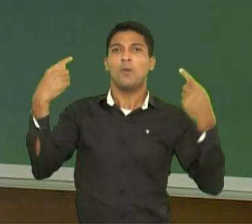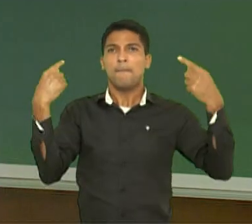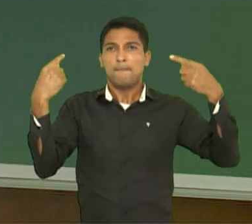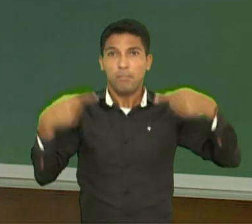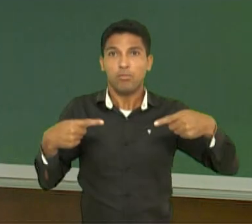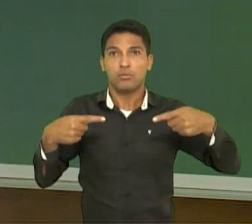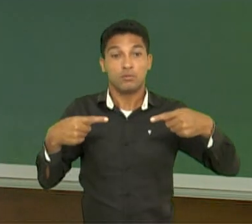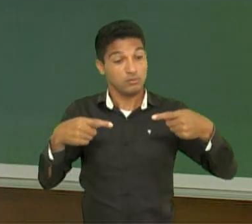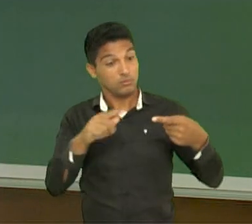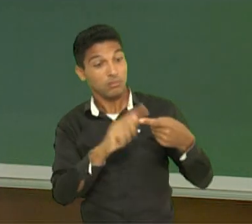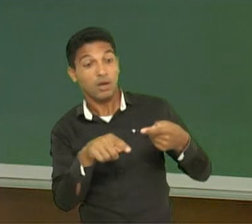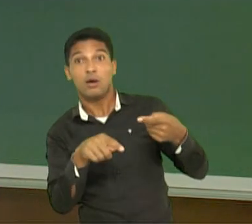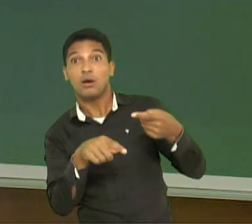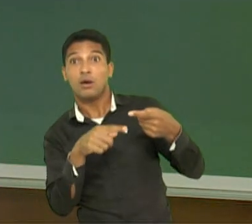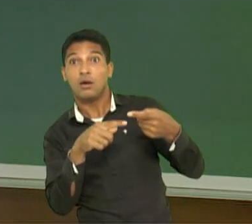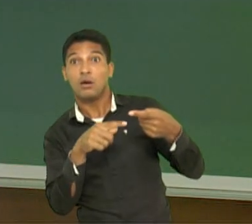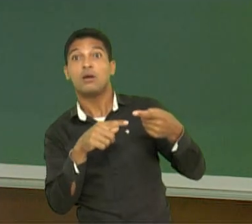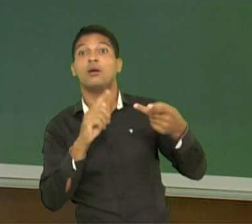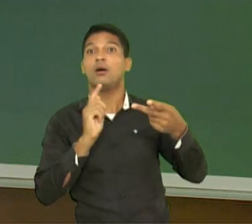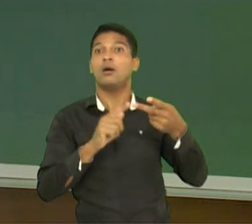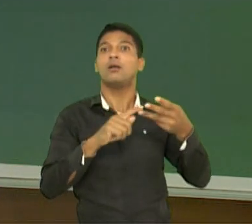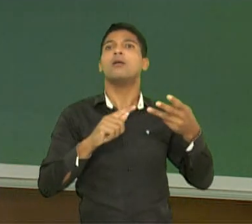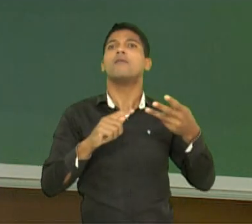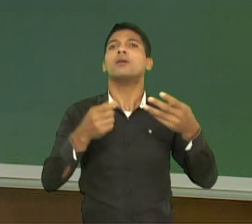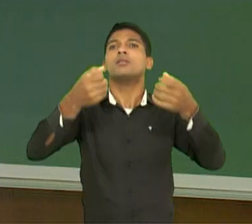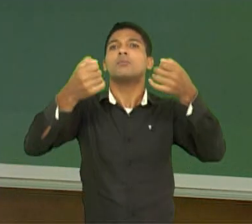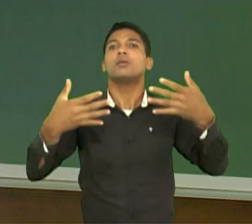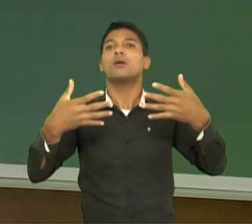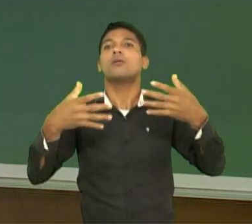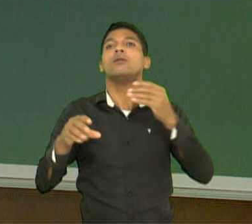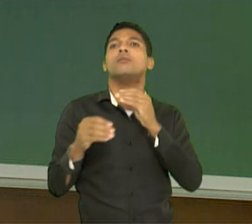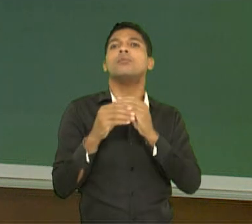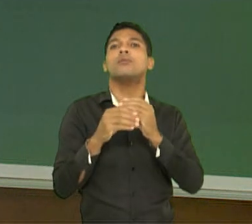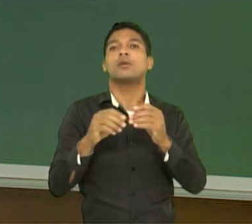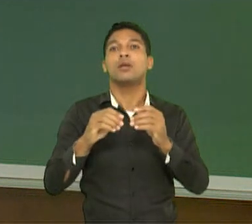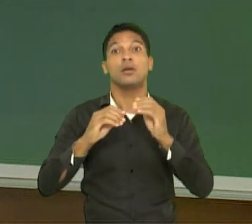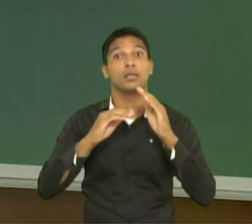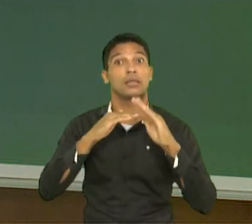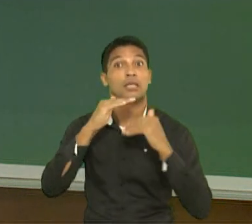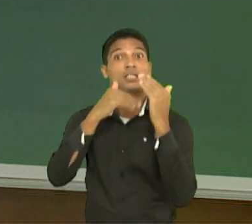desses desafios, vamos falar um pouco sobre desenvolvimento